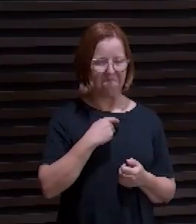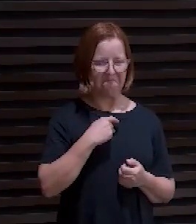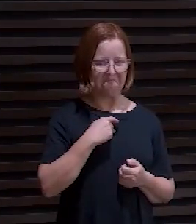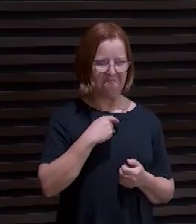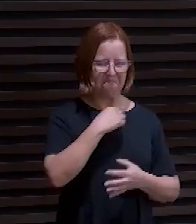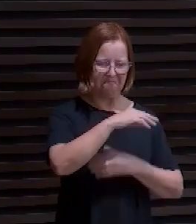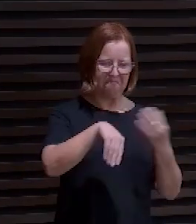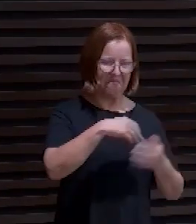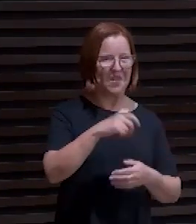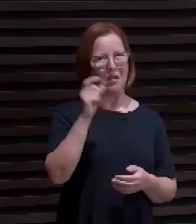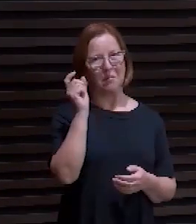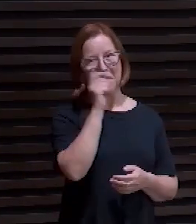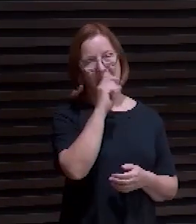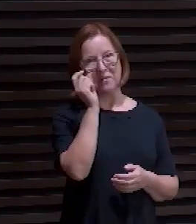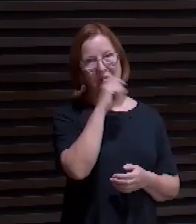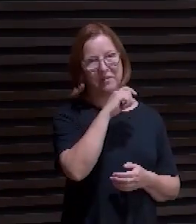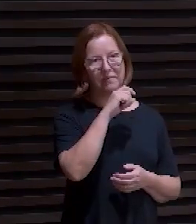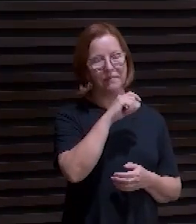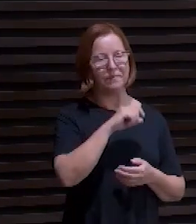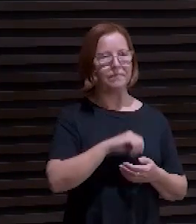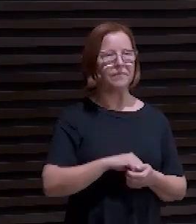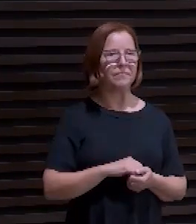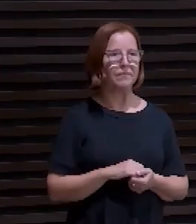da mentira.